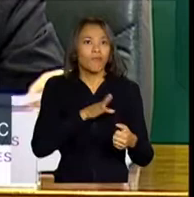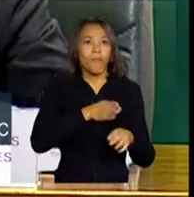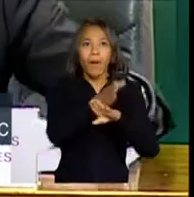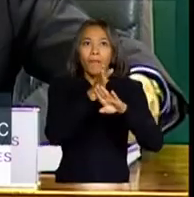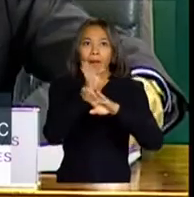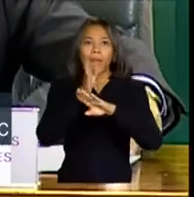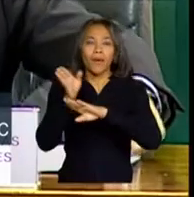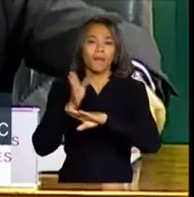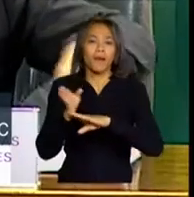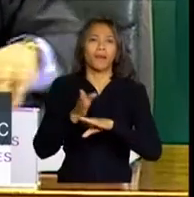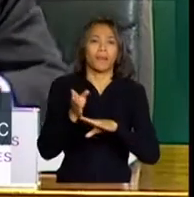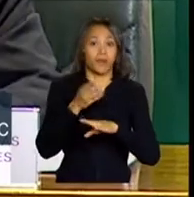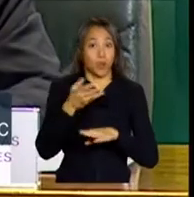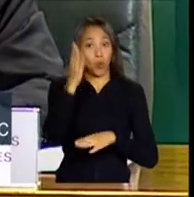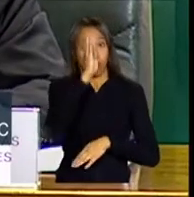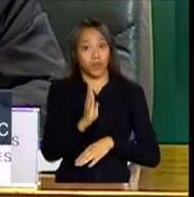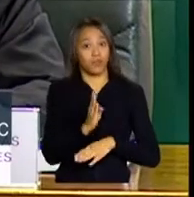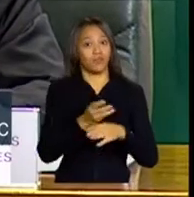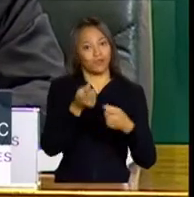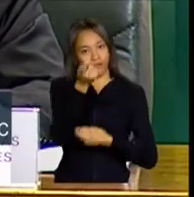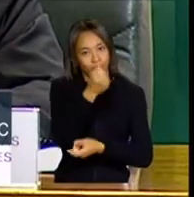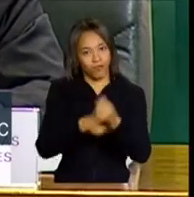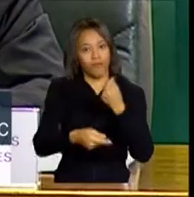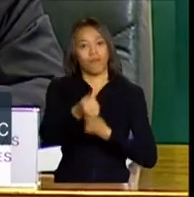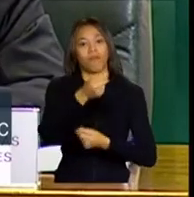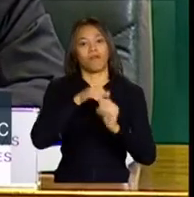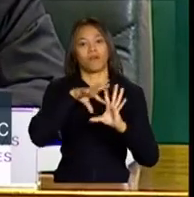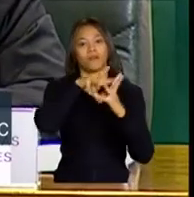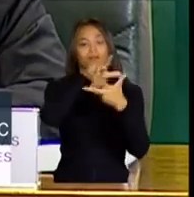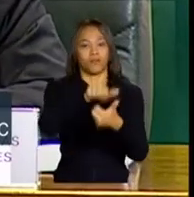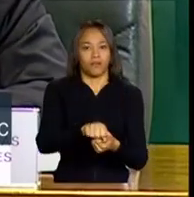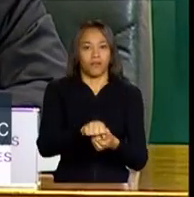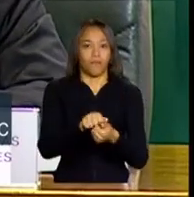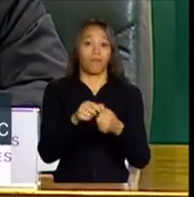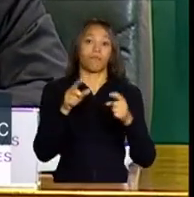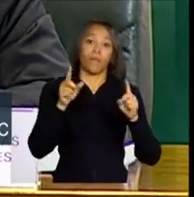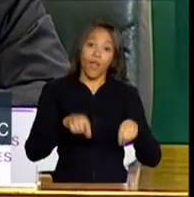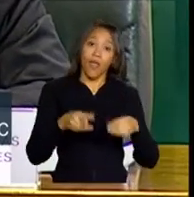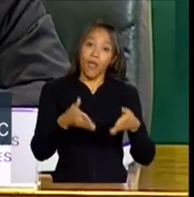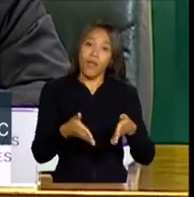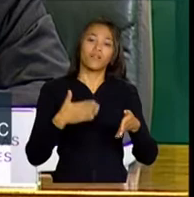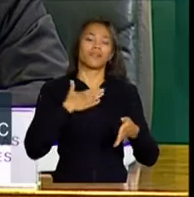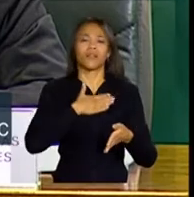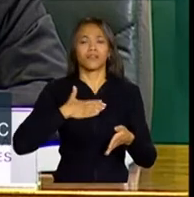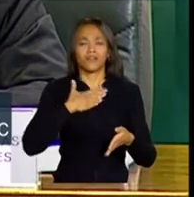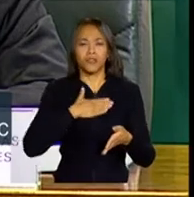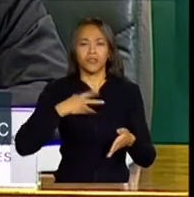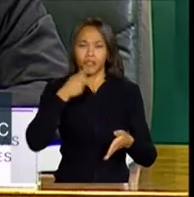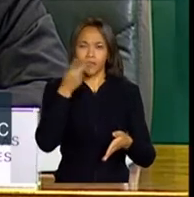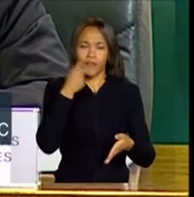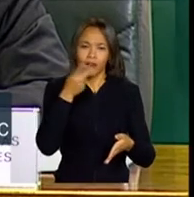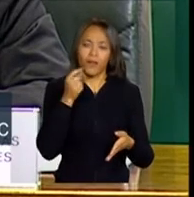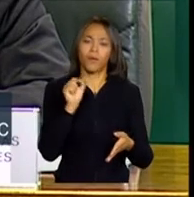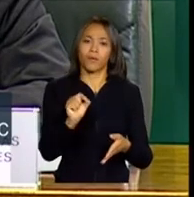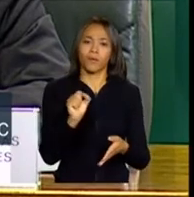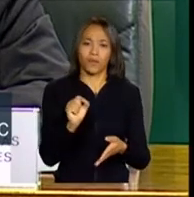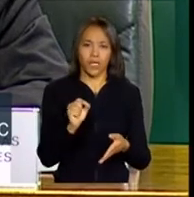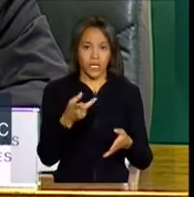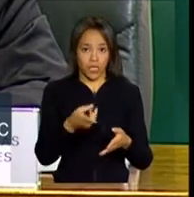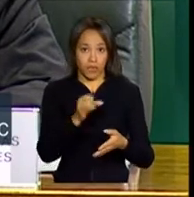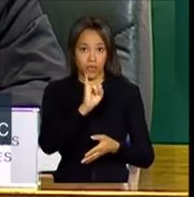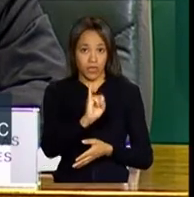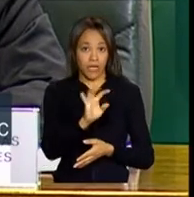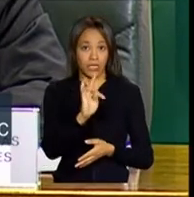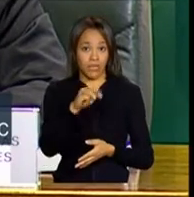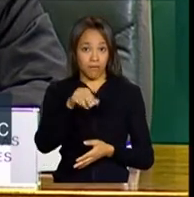do Brasil no comércio internacional nesse sentido tem a satisfação de reveria a minha declaração conjunta entre o